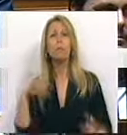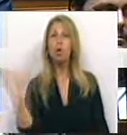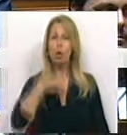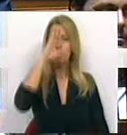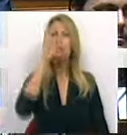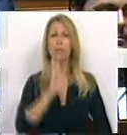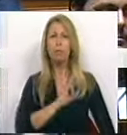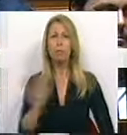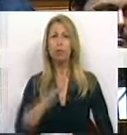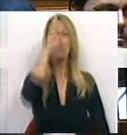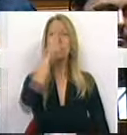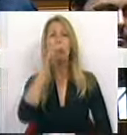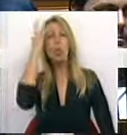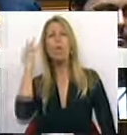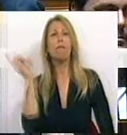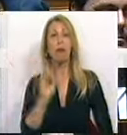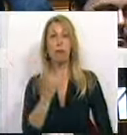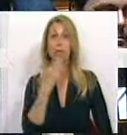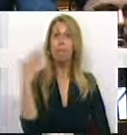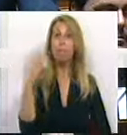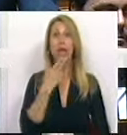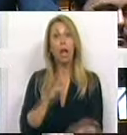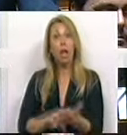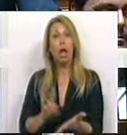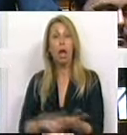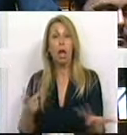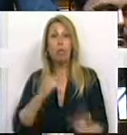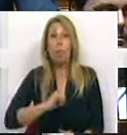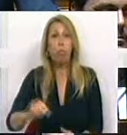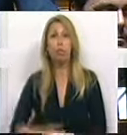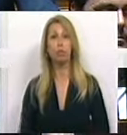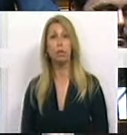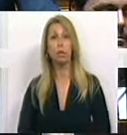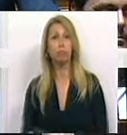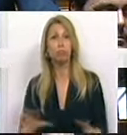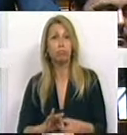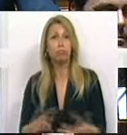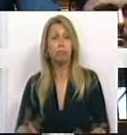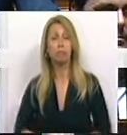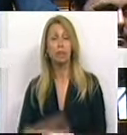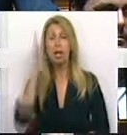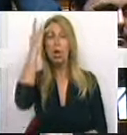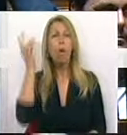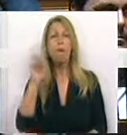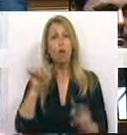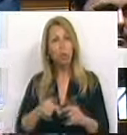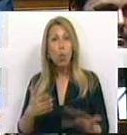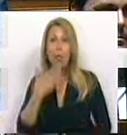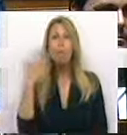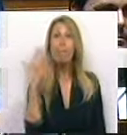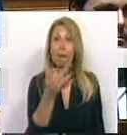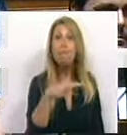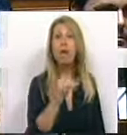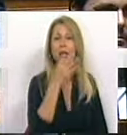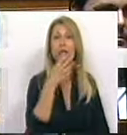Primeiro-Ministro, não é fácil pedir realismo à oposição e não é fácil hoje pedir realismo ao Partido Socialista.